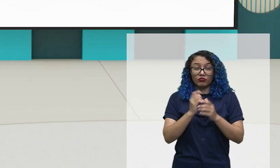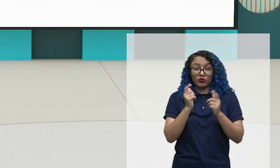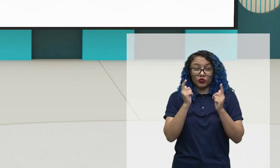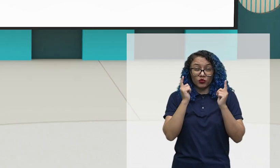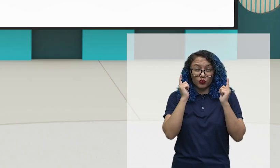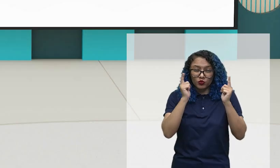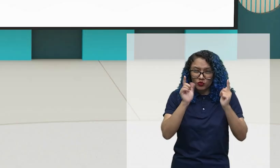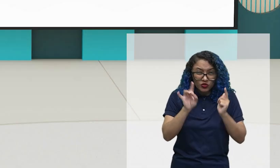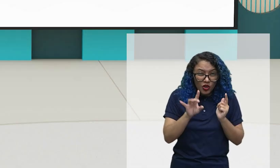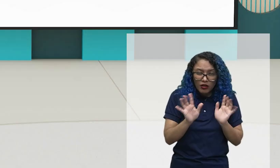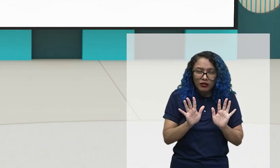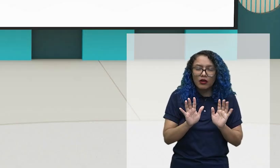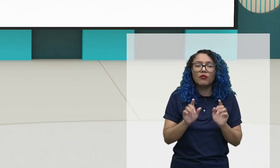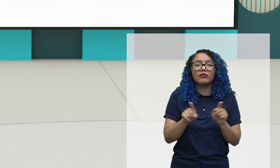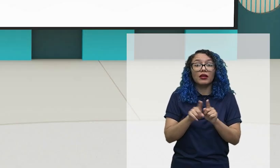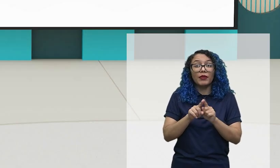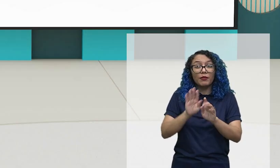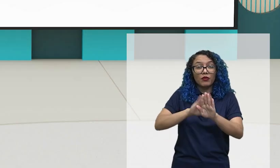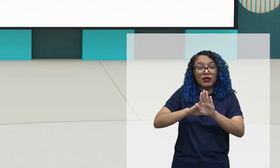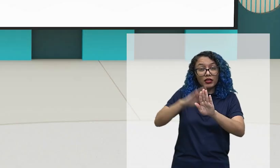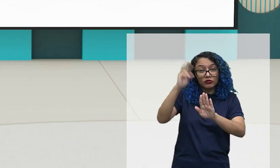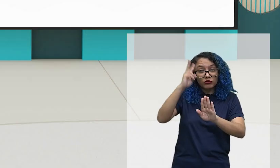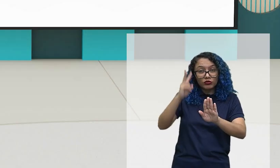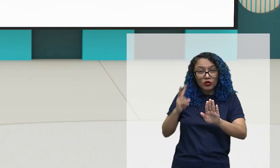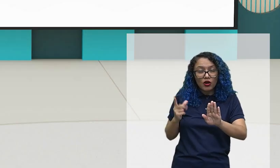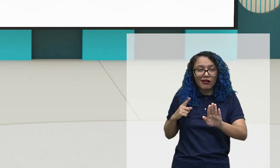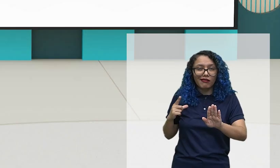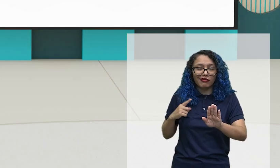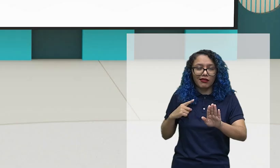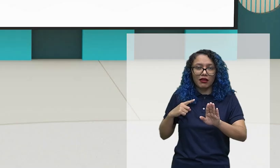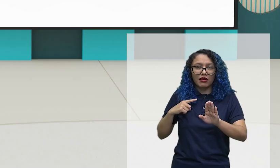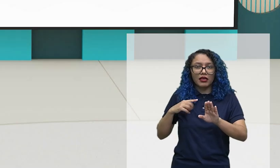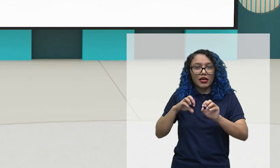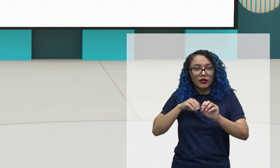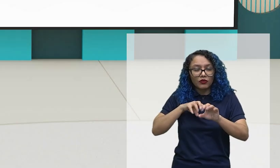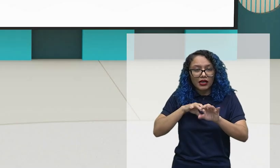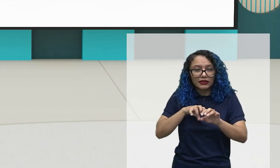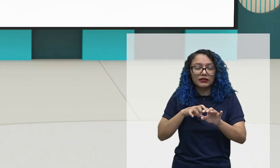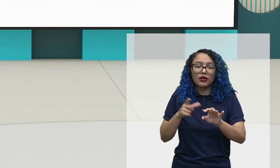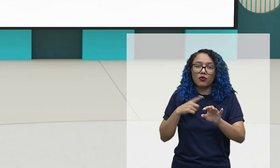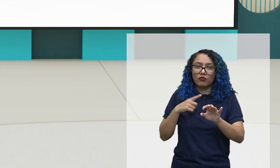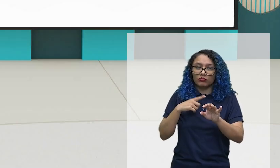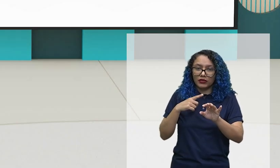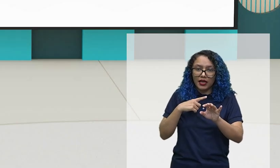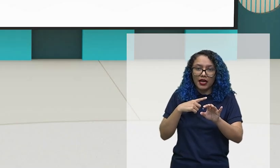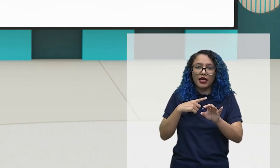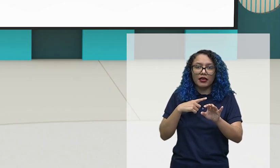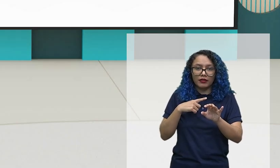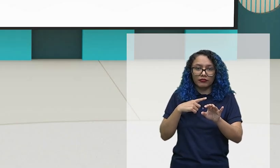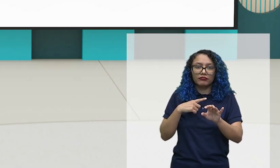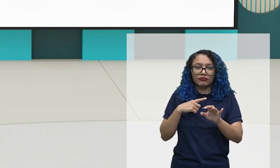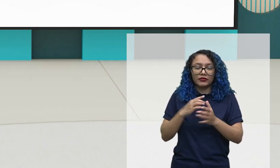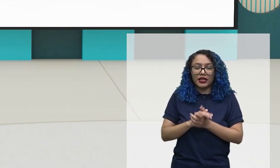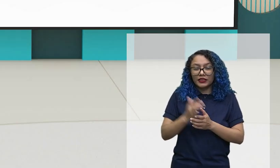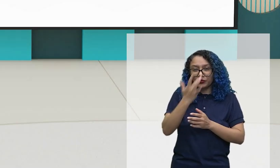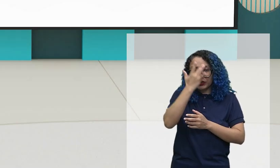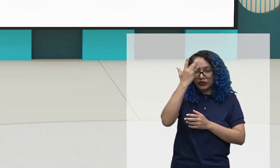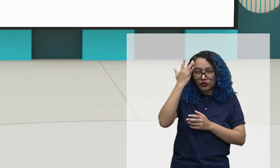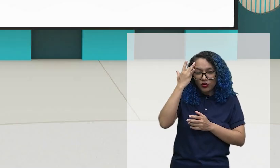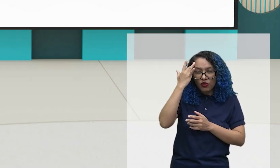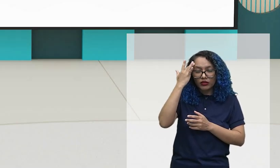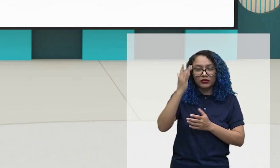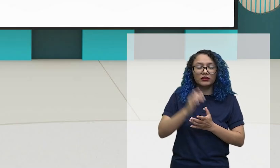além do divertimento, mas entender que existe uma história, a educação e a vida de quem faz essa